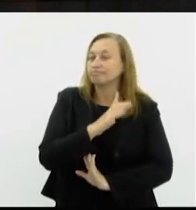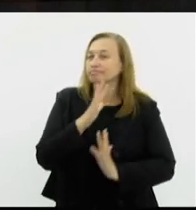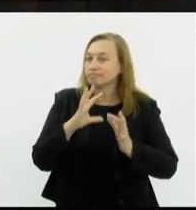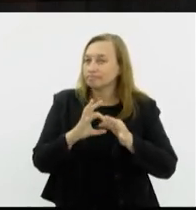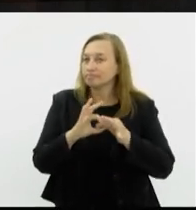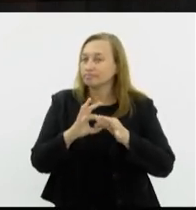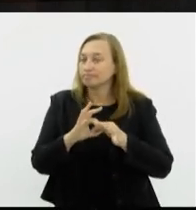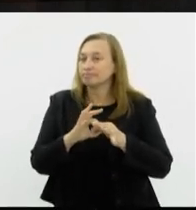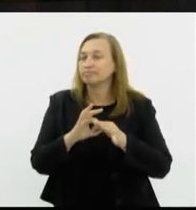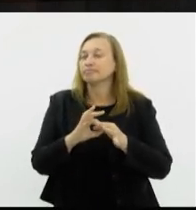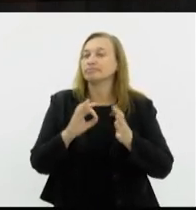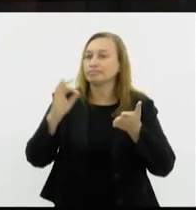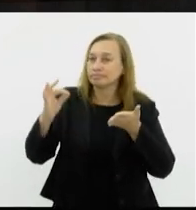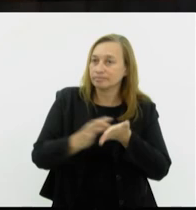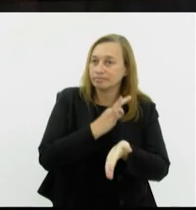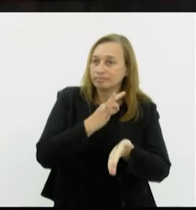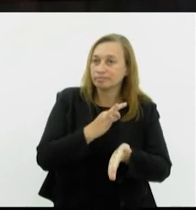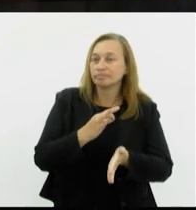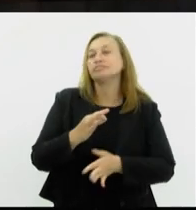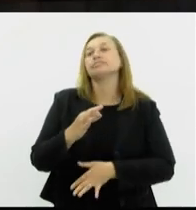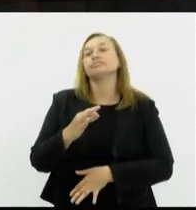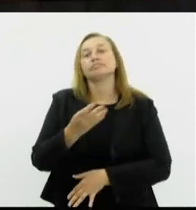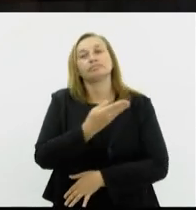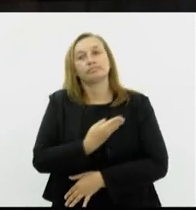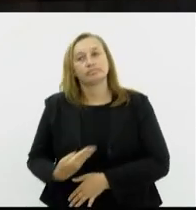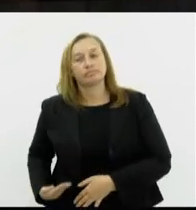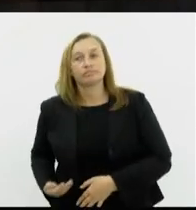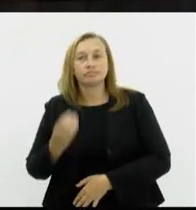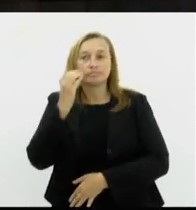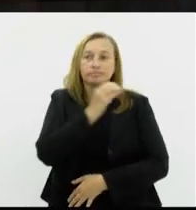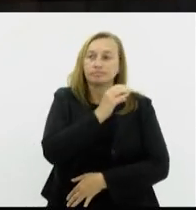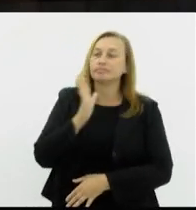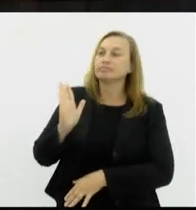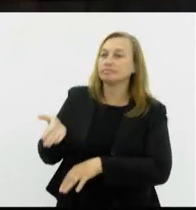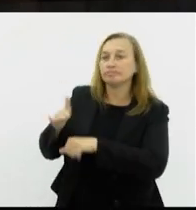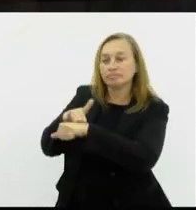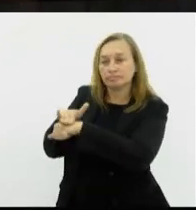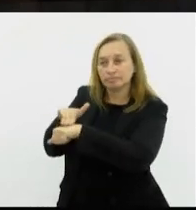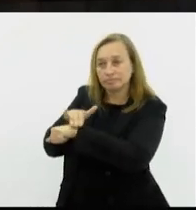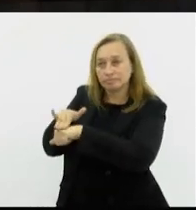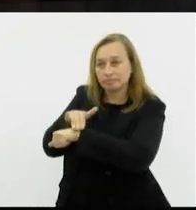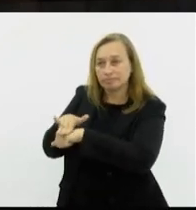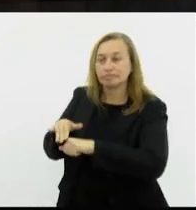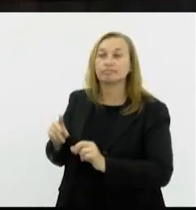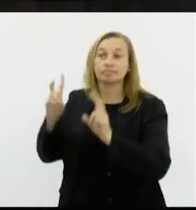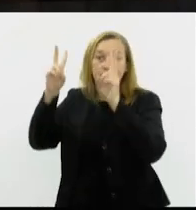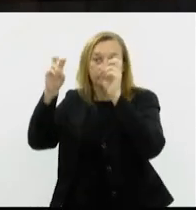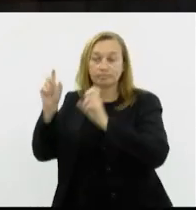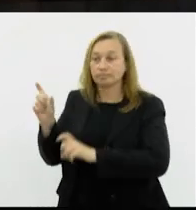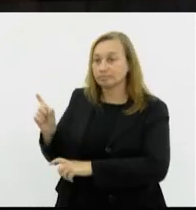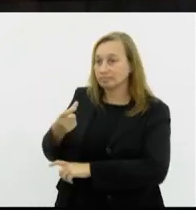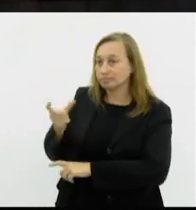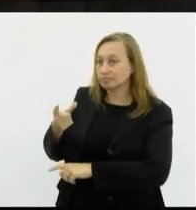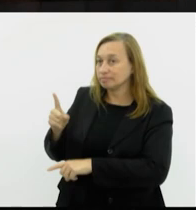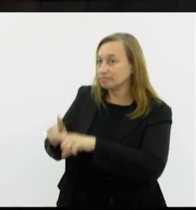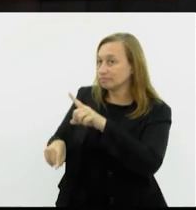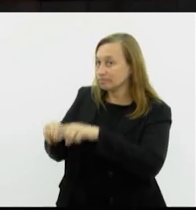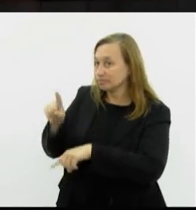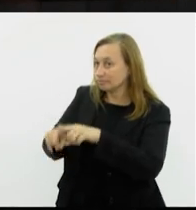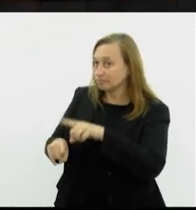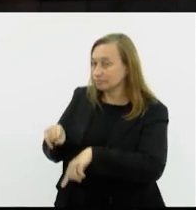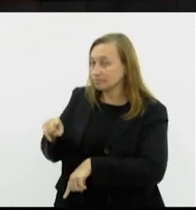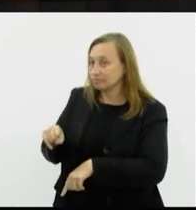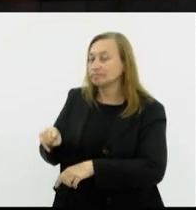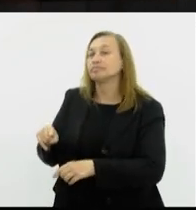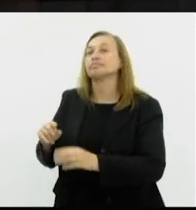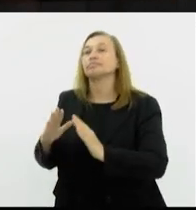sancionado pelo nosso governador Cláudio Castro, com quem eu já conversei a respeito do cartão material escolar, que já foi